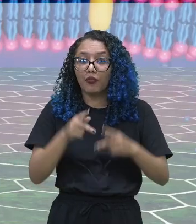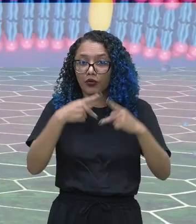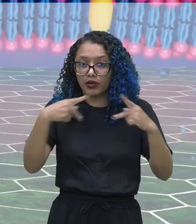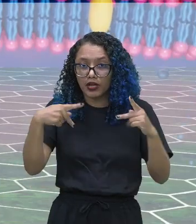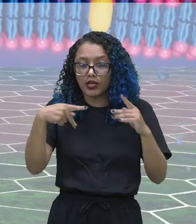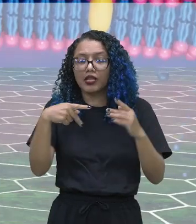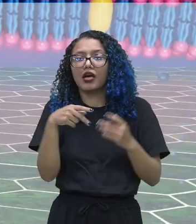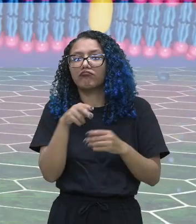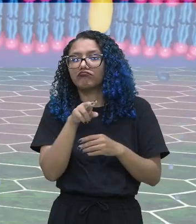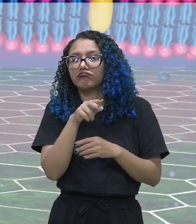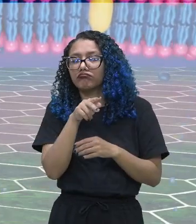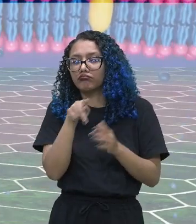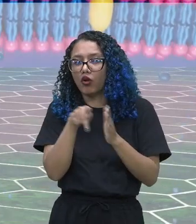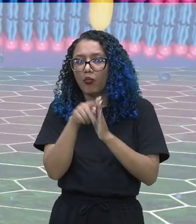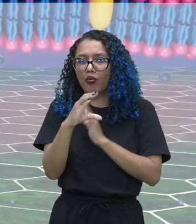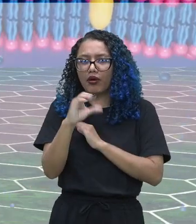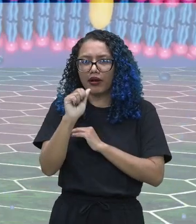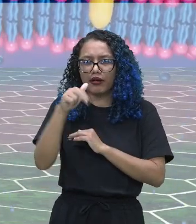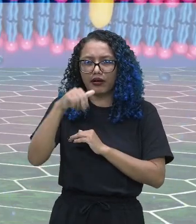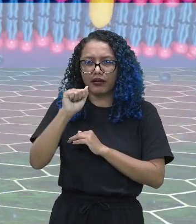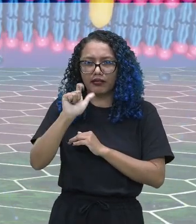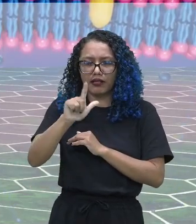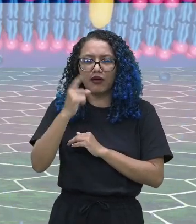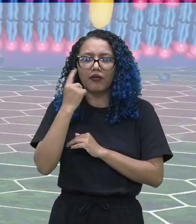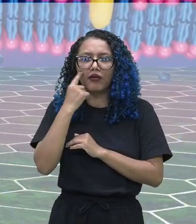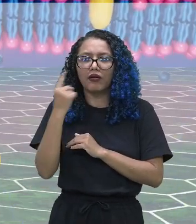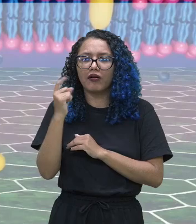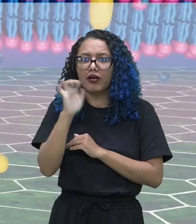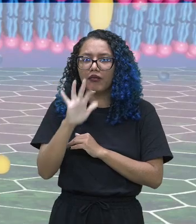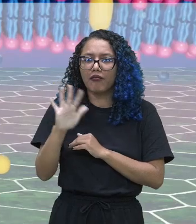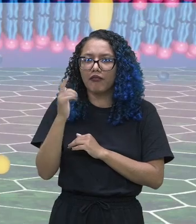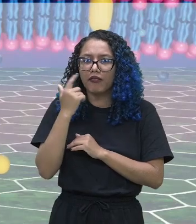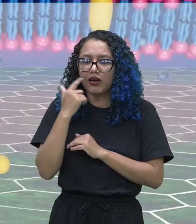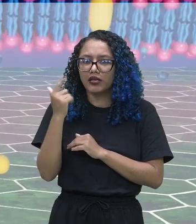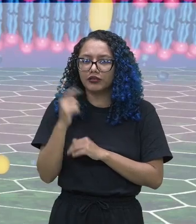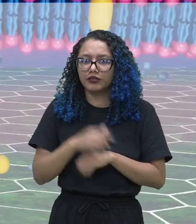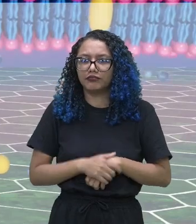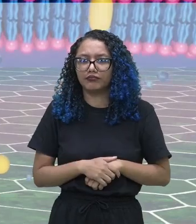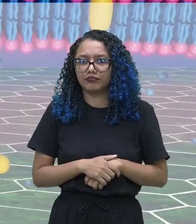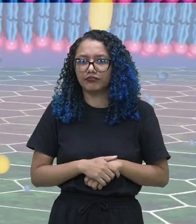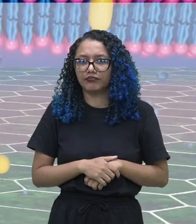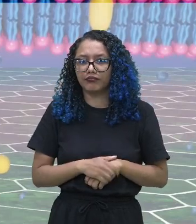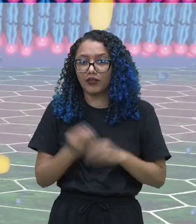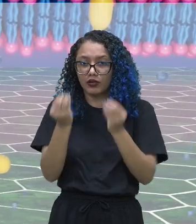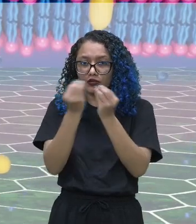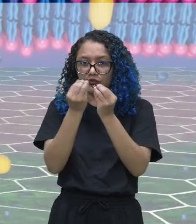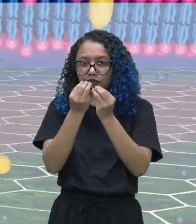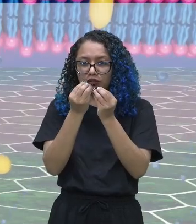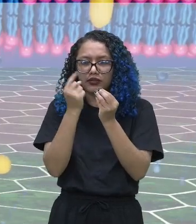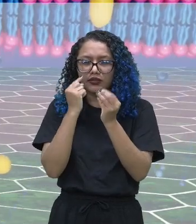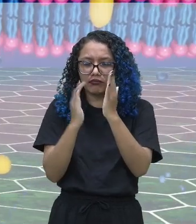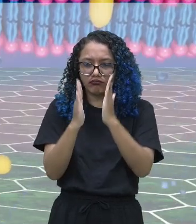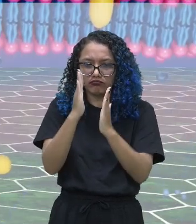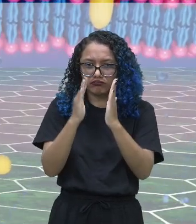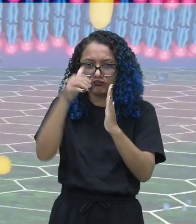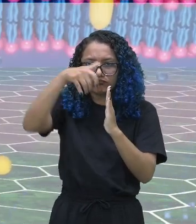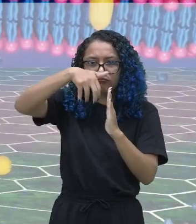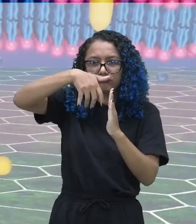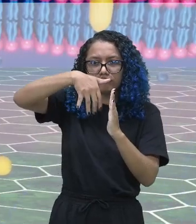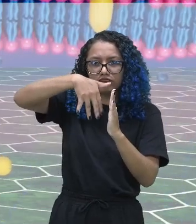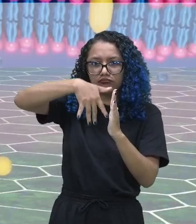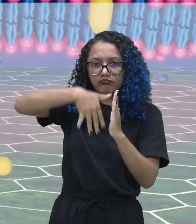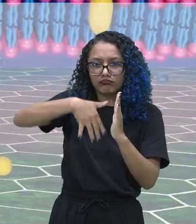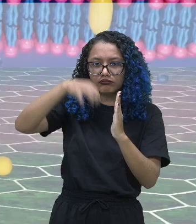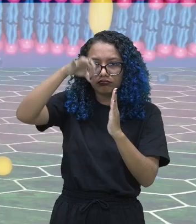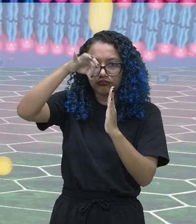canal. Inclusive, ali está passando, olha, uma substância por entre esses canais. Vocês estão vendo lá ao